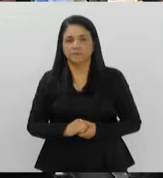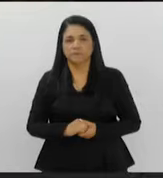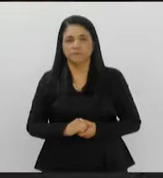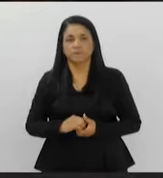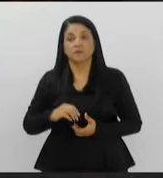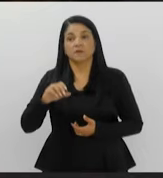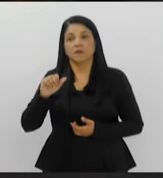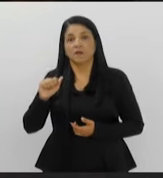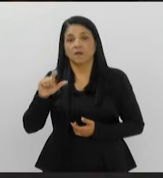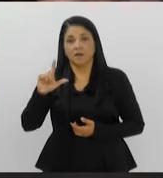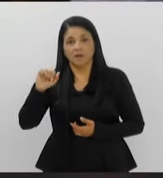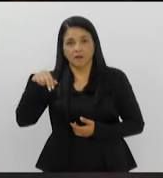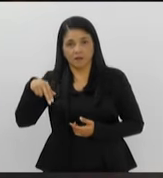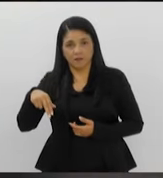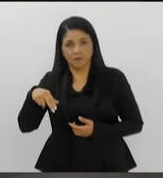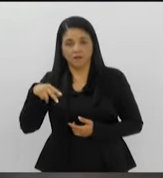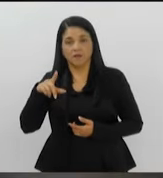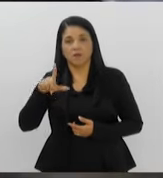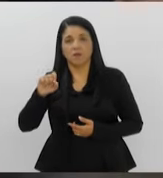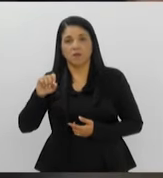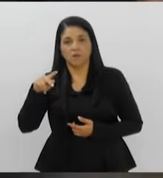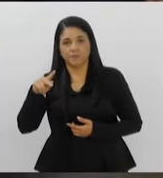Alan Lopes está presente.